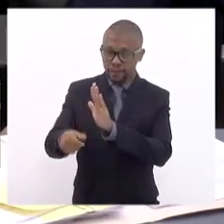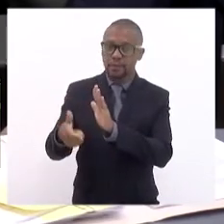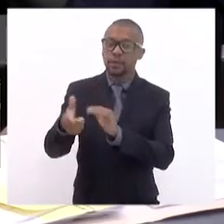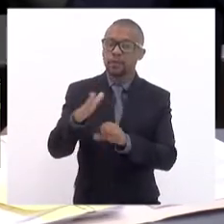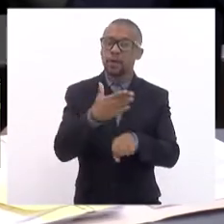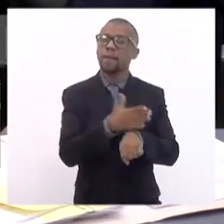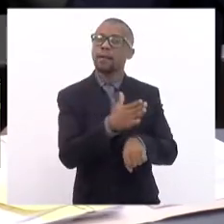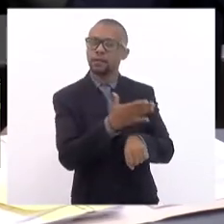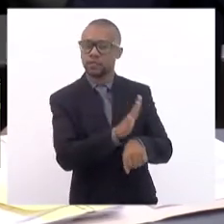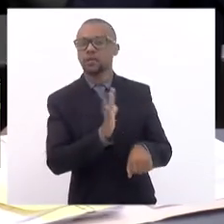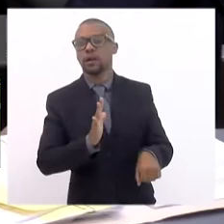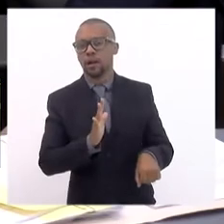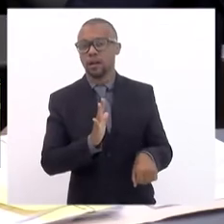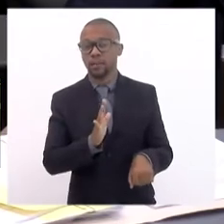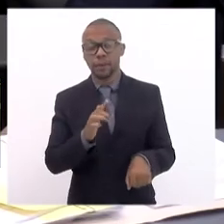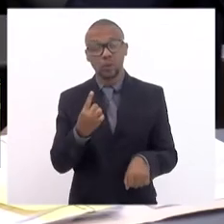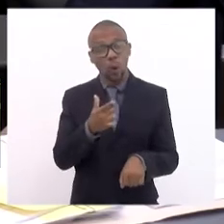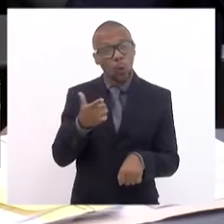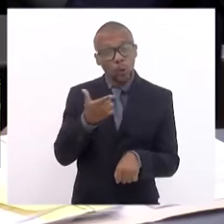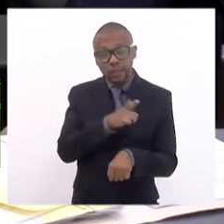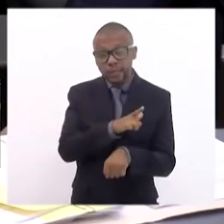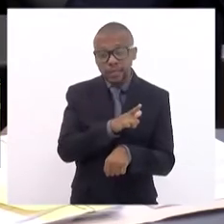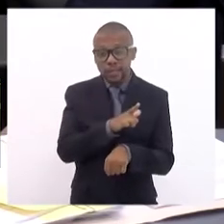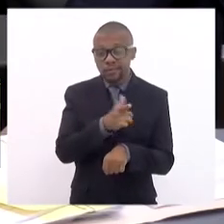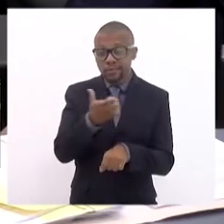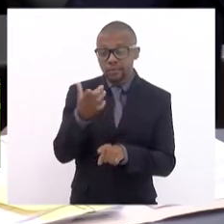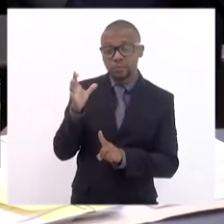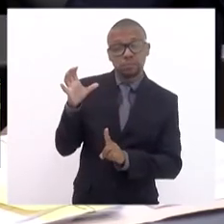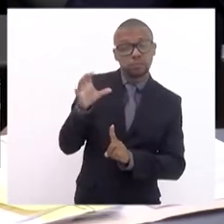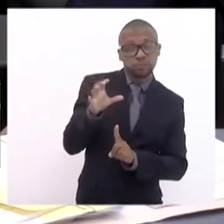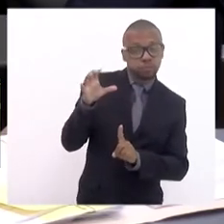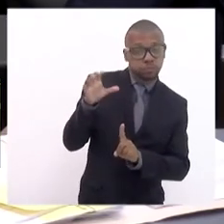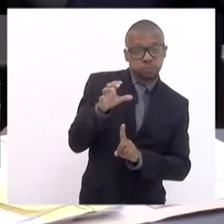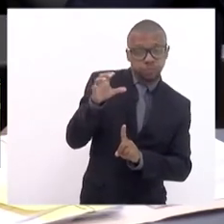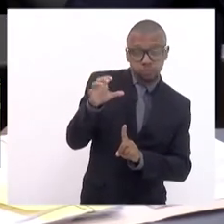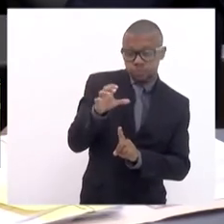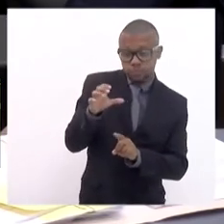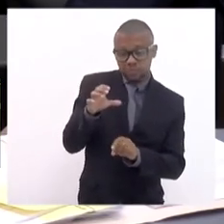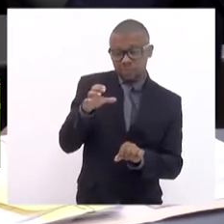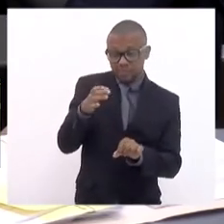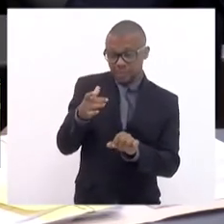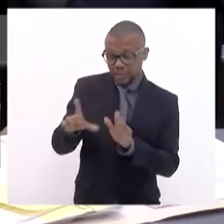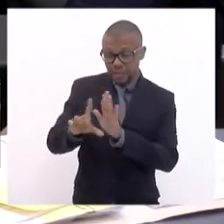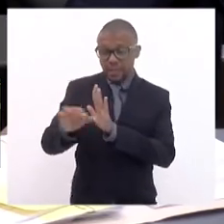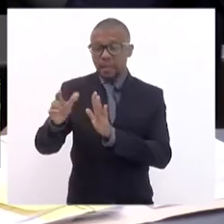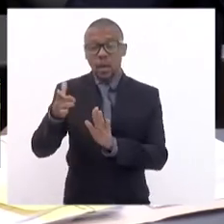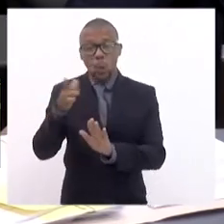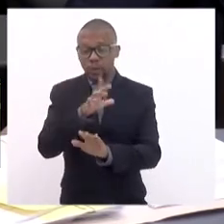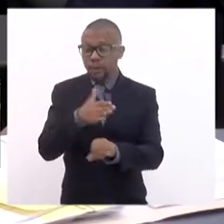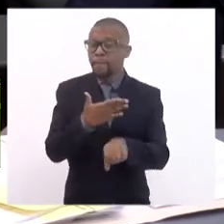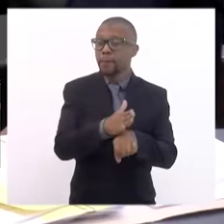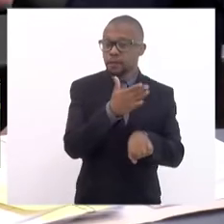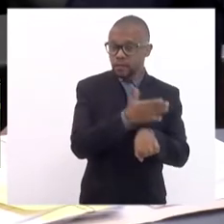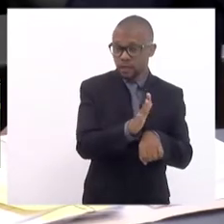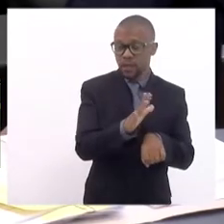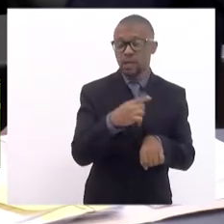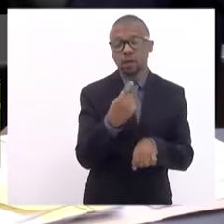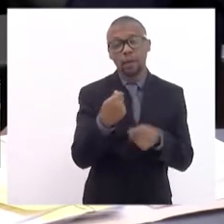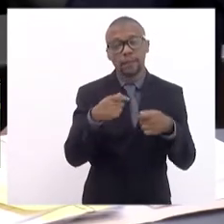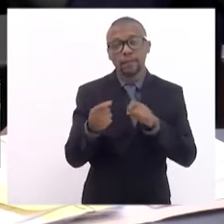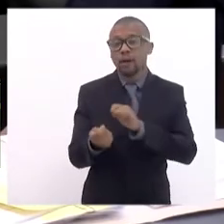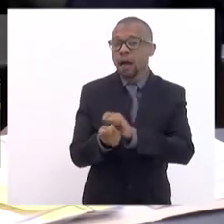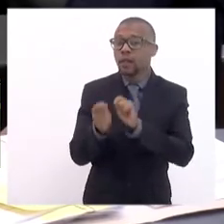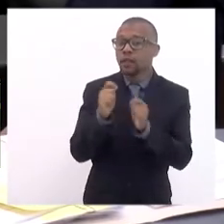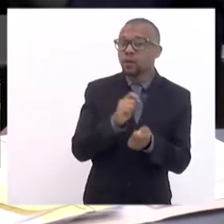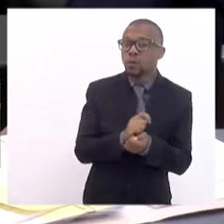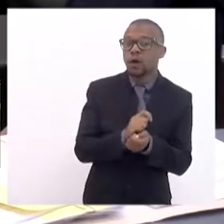E para sair do papel, nós precisamos, né, de muitas adaptações, porque o problema dele, em relação ao Cumpra-se, foi que ele,